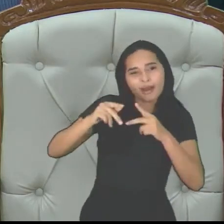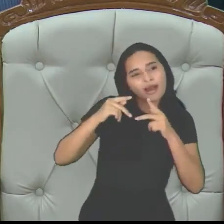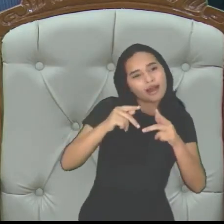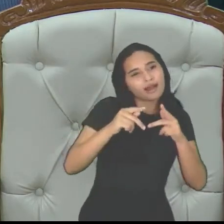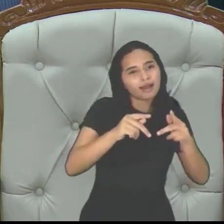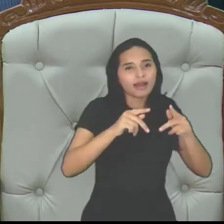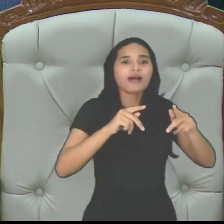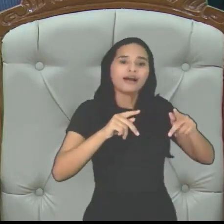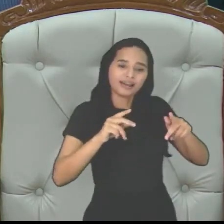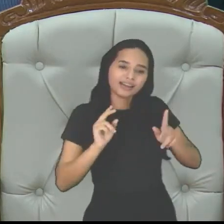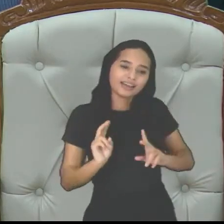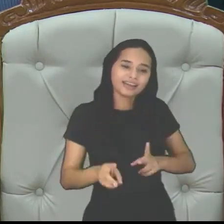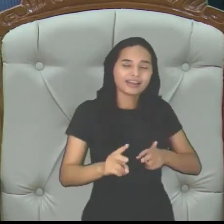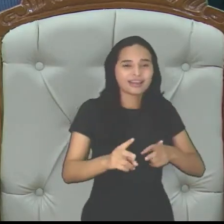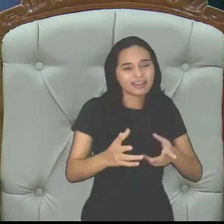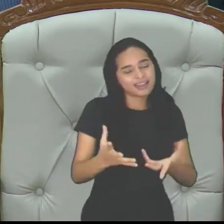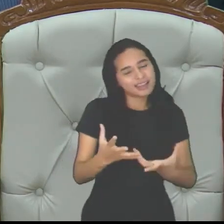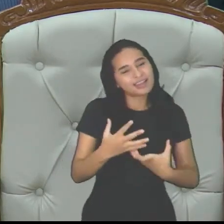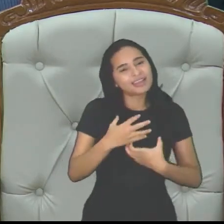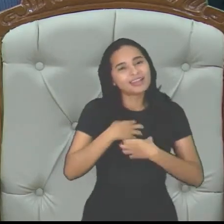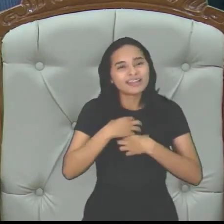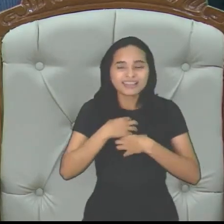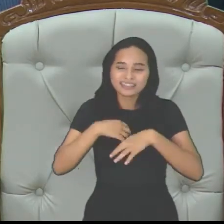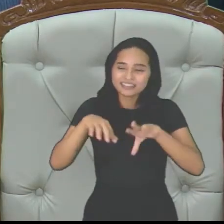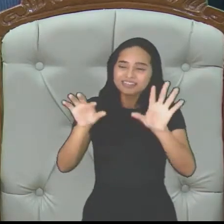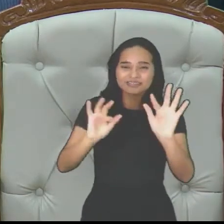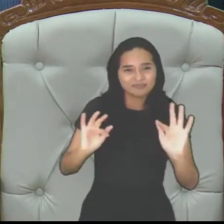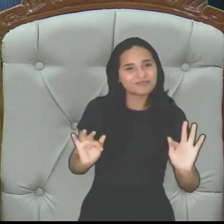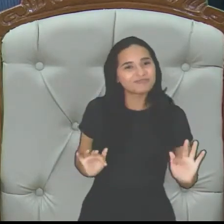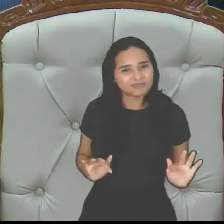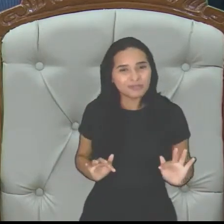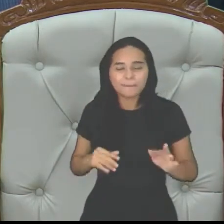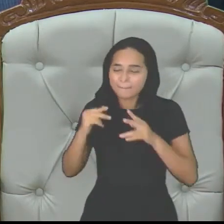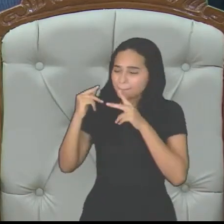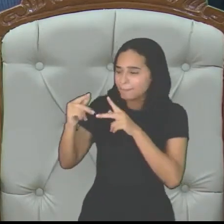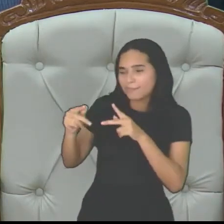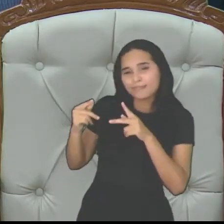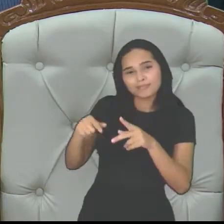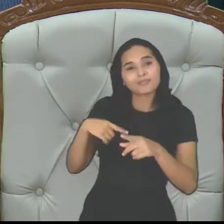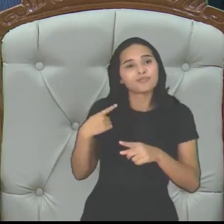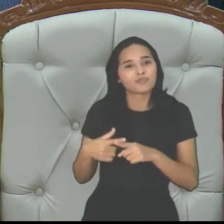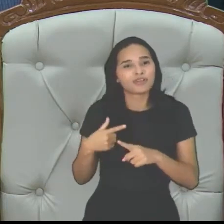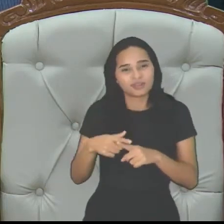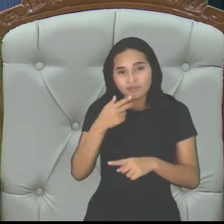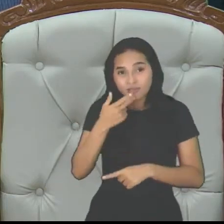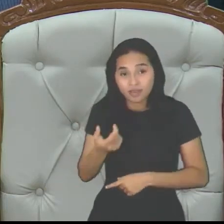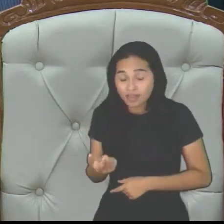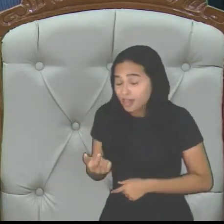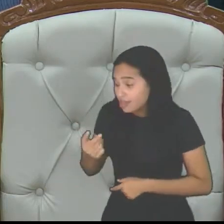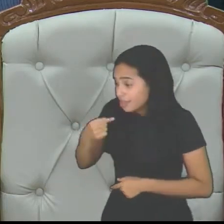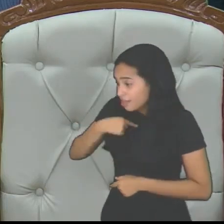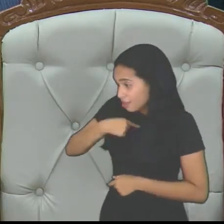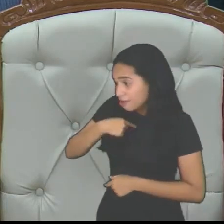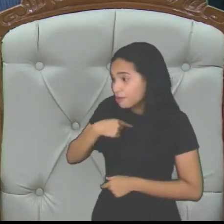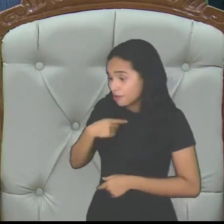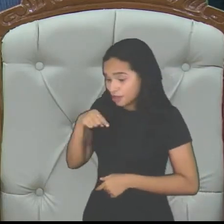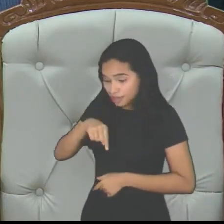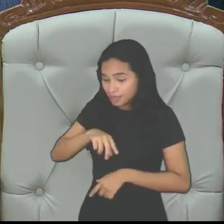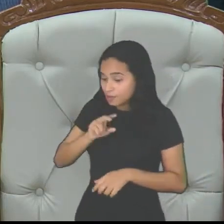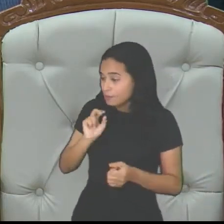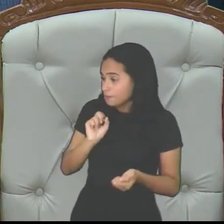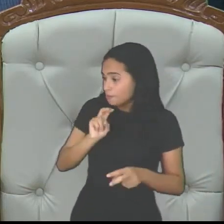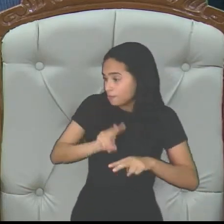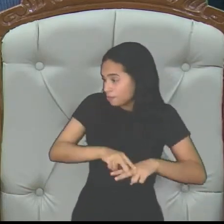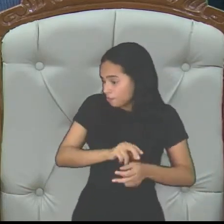mas está muito mais do que feliz pregando, porque ele falou que enquanto ele está trancafiado